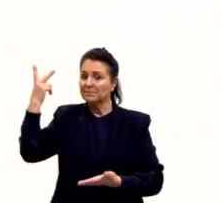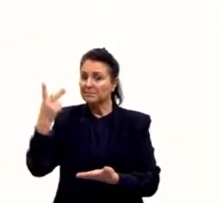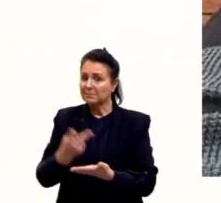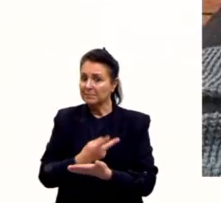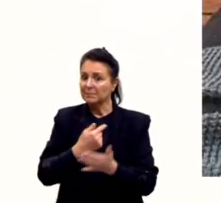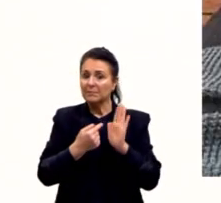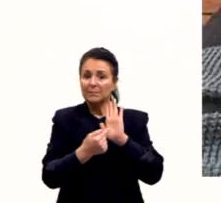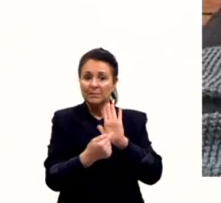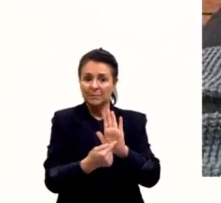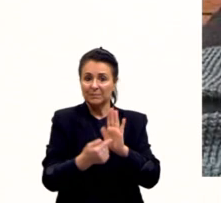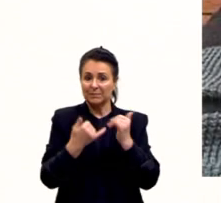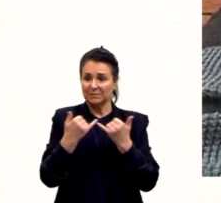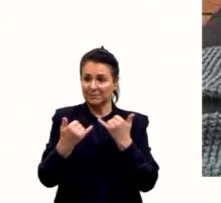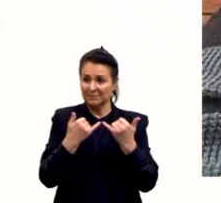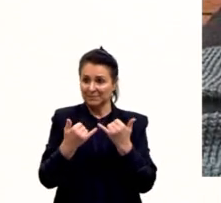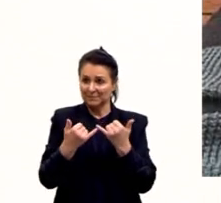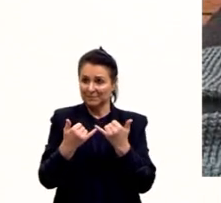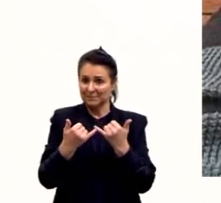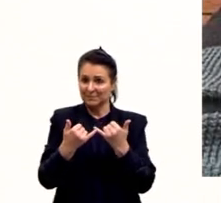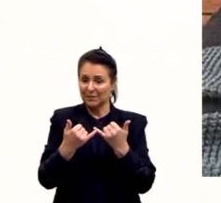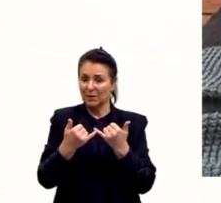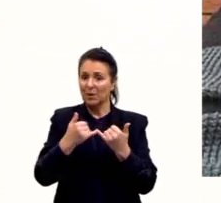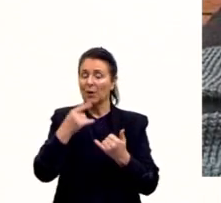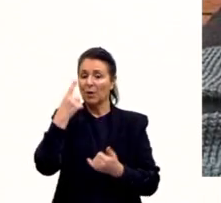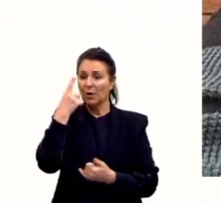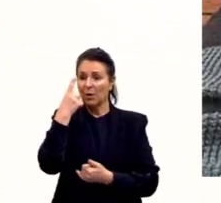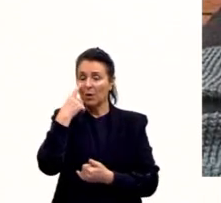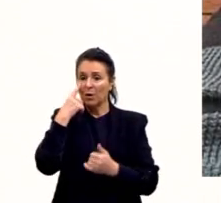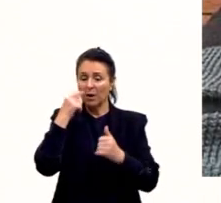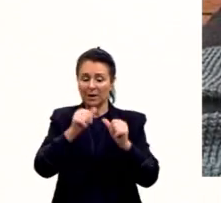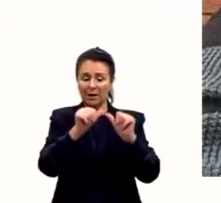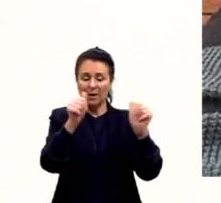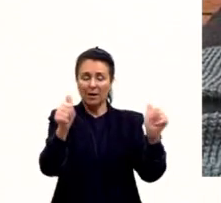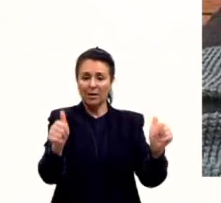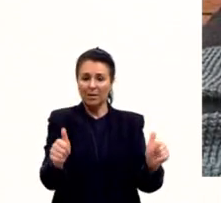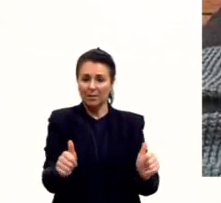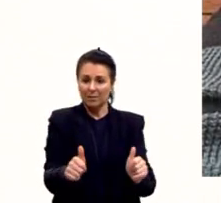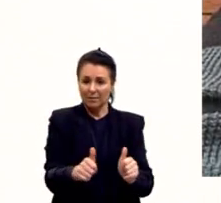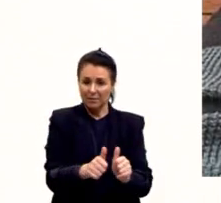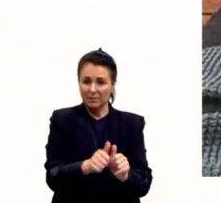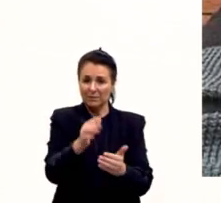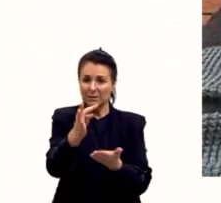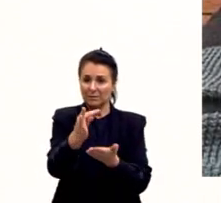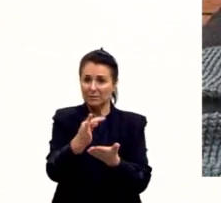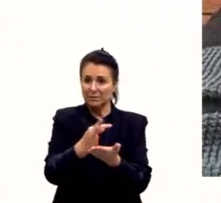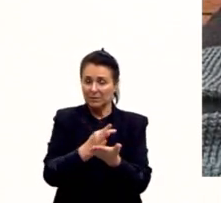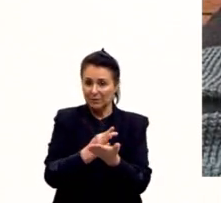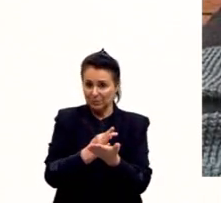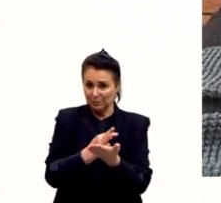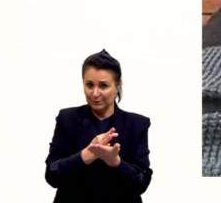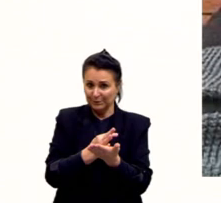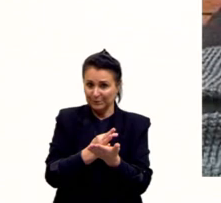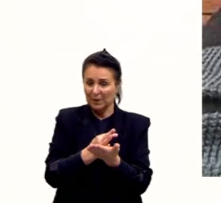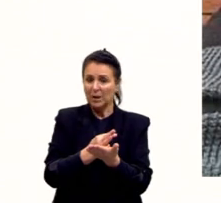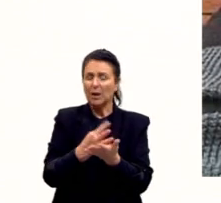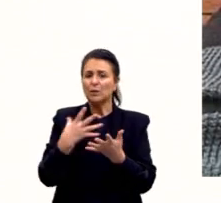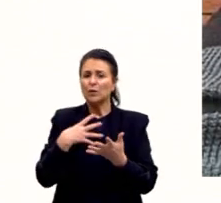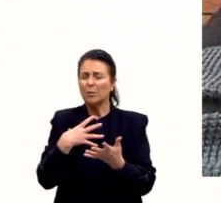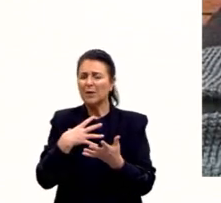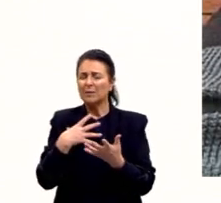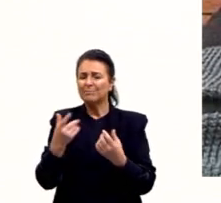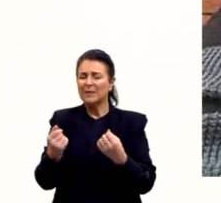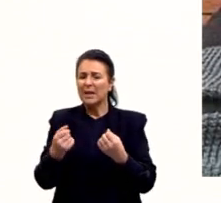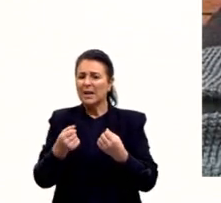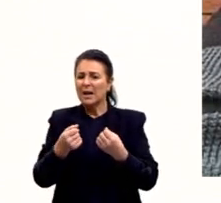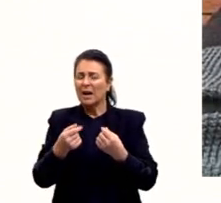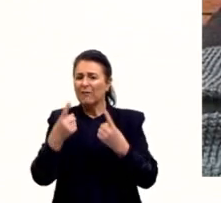exemplos como por exemplo se a gente for fazer um texto sobre a truculência das